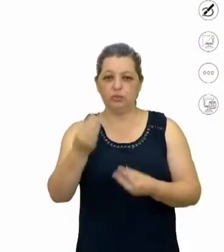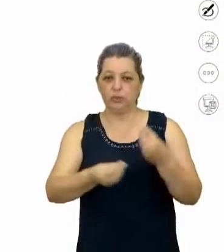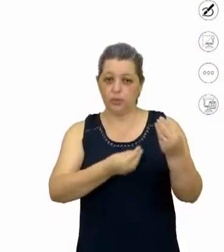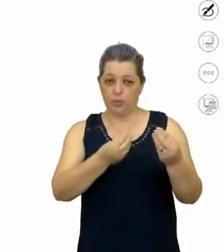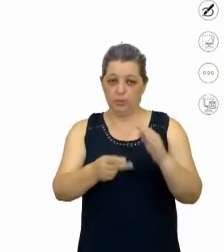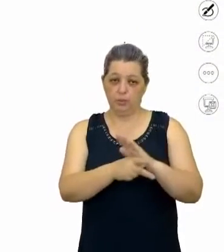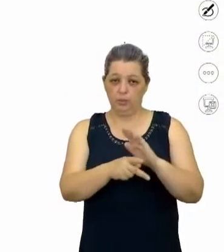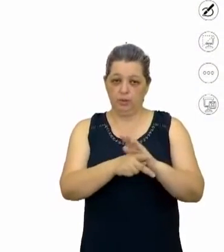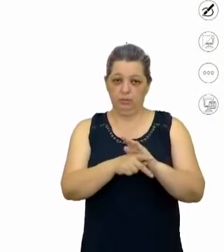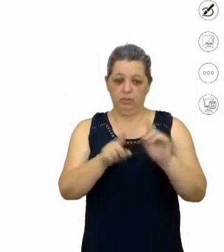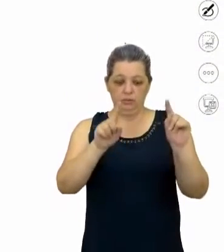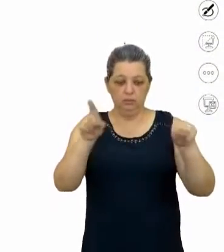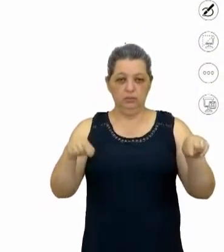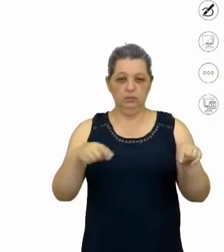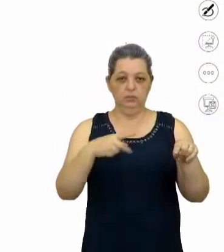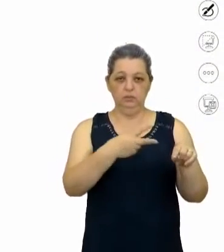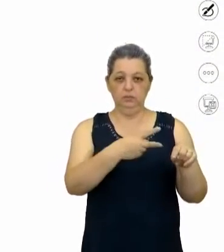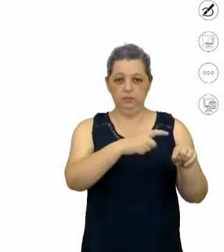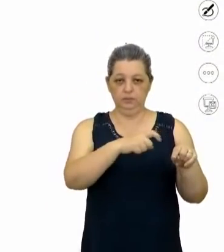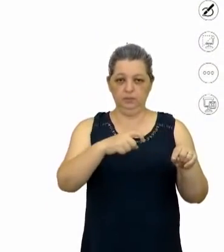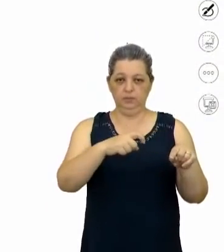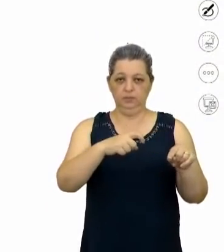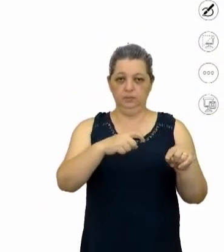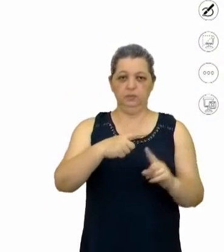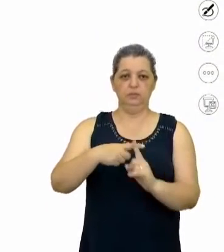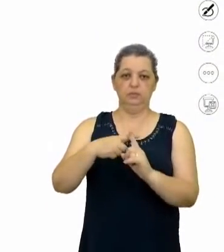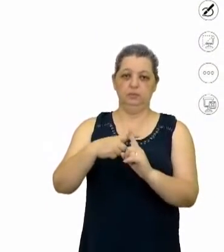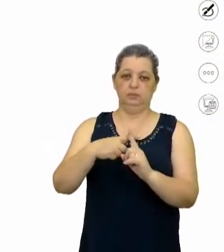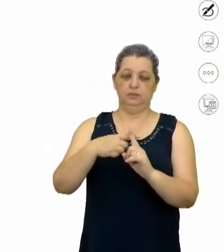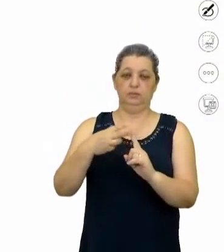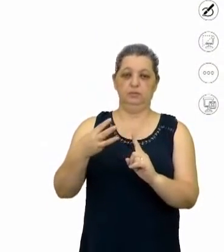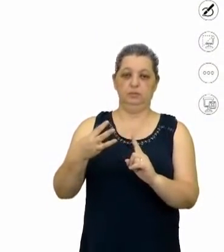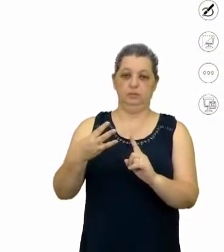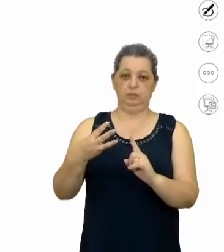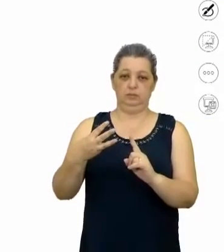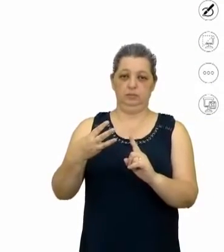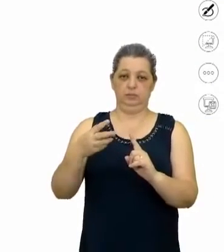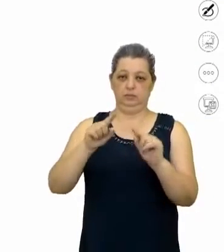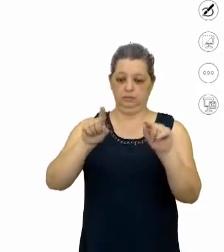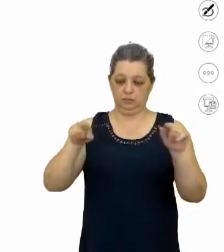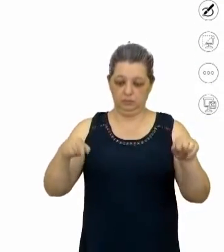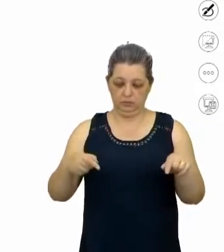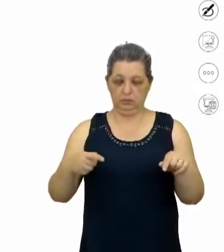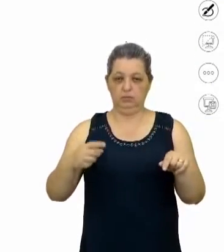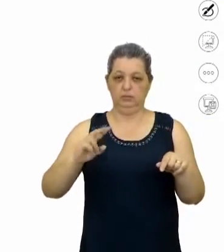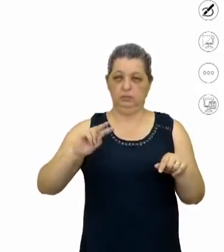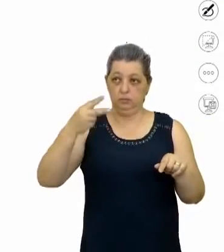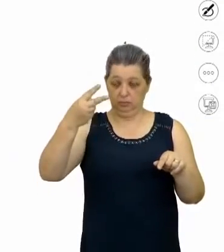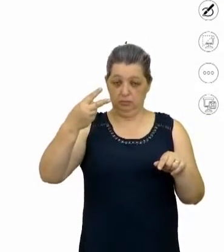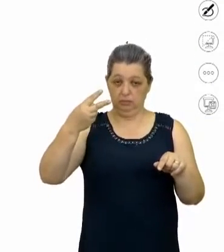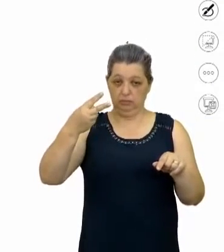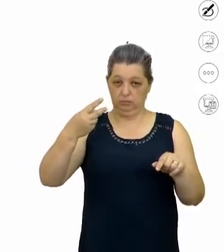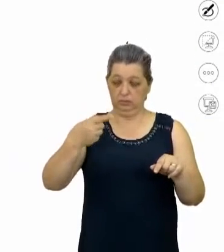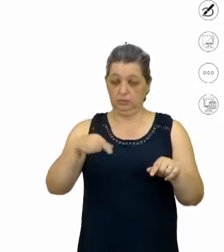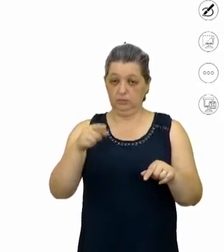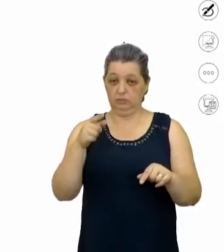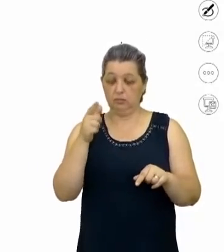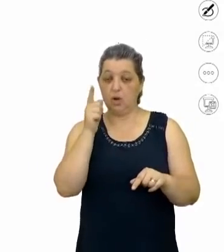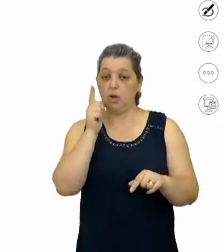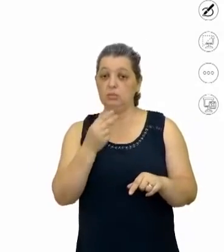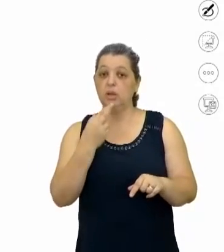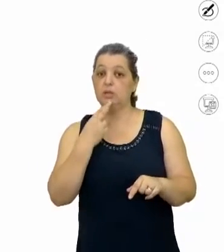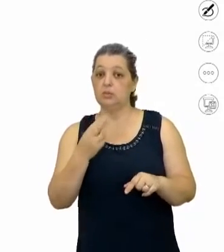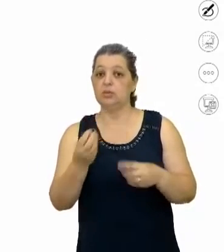ó. 2x mais 3. Eu gostaria que você desenvolvesse para ver se isso daqui chega